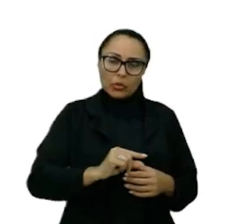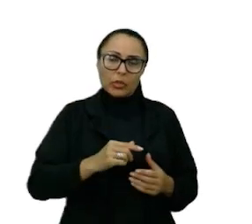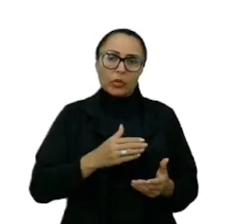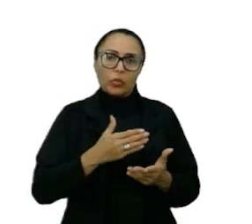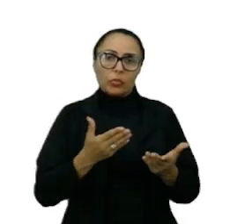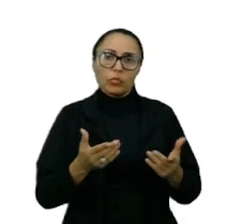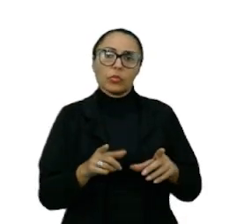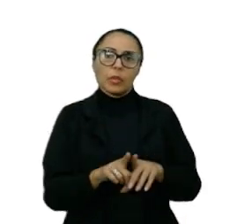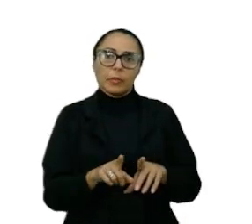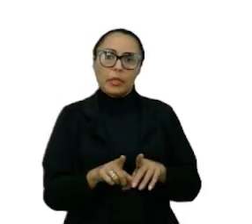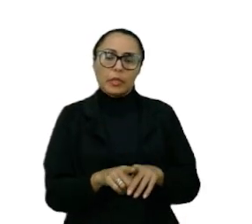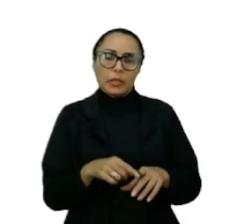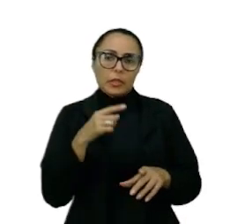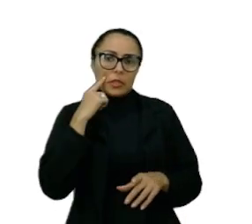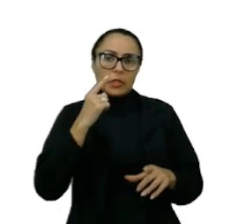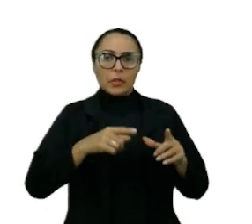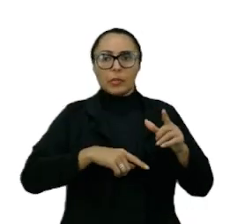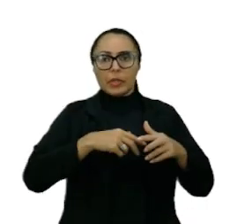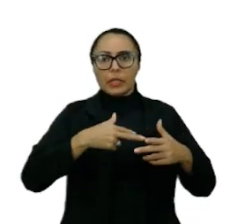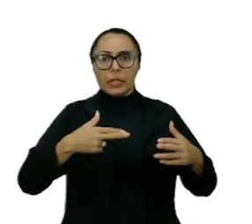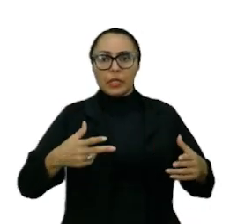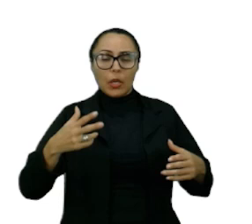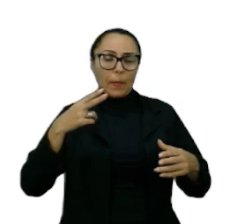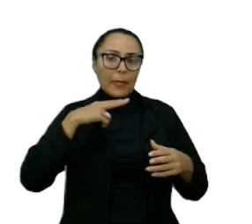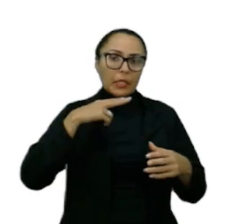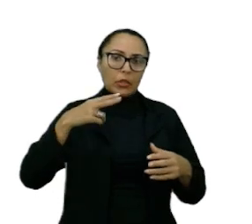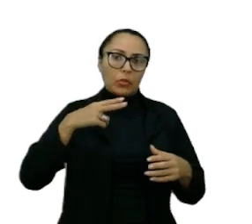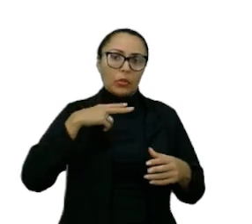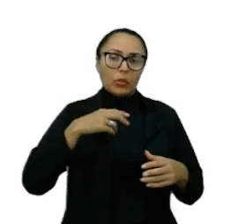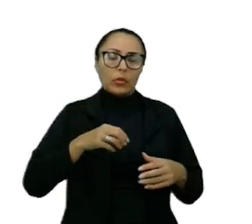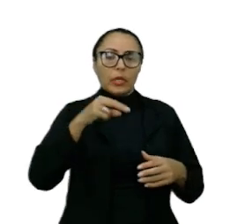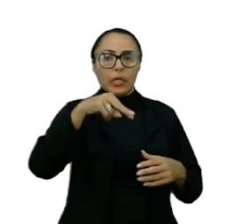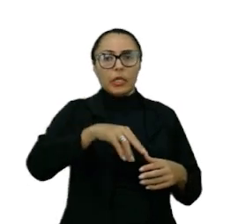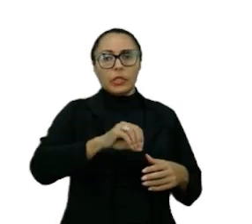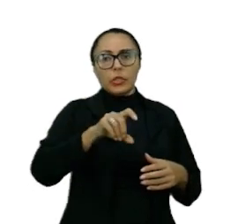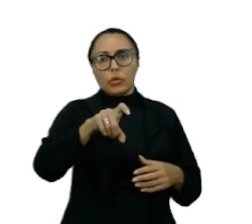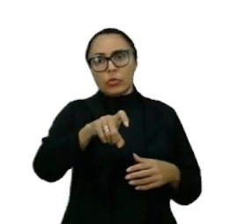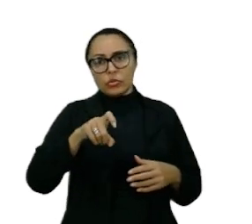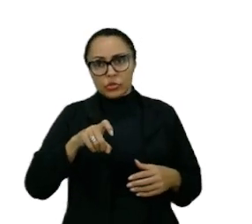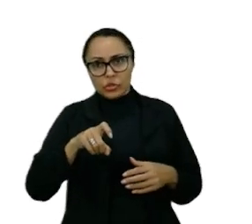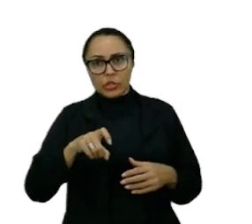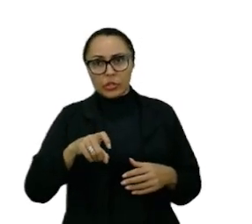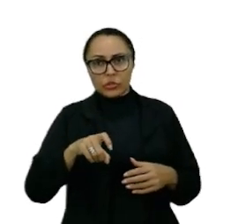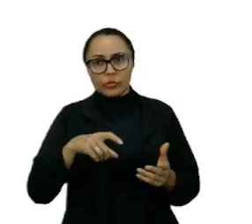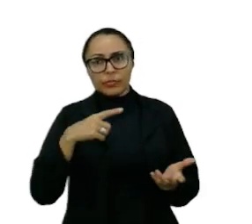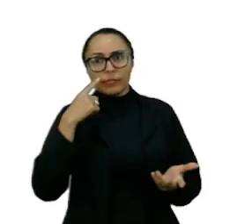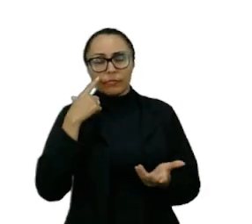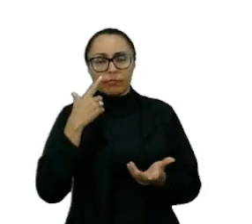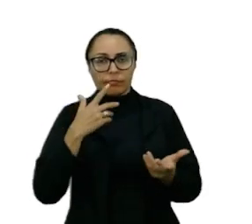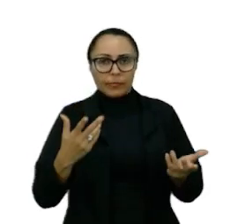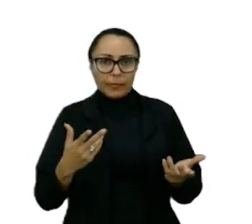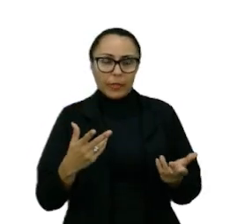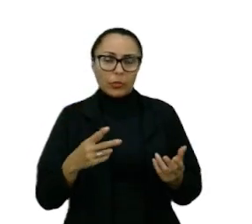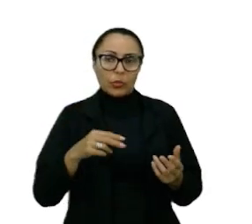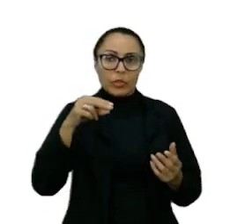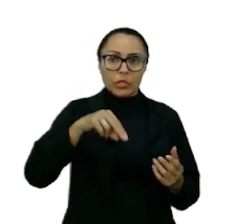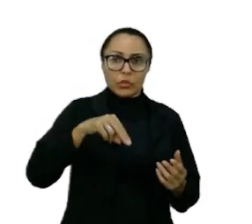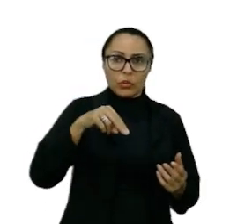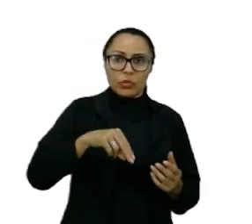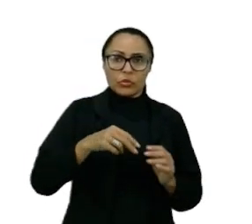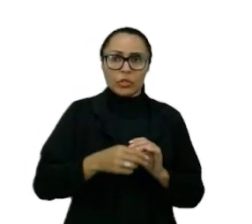de material particulado, tanto NOx, contendo nitrogênio ou nitrogenados, e